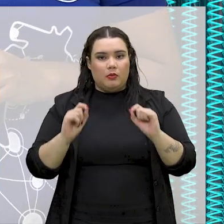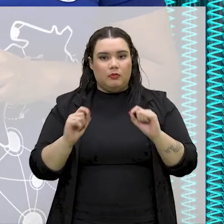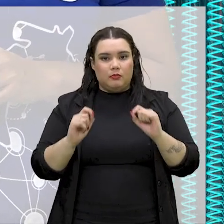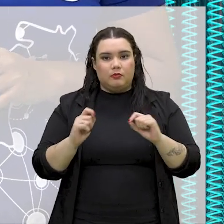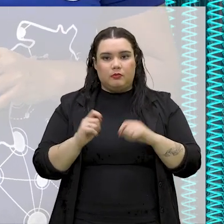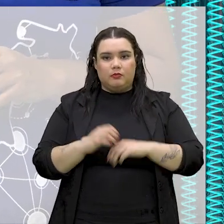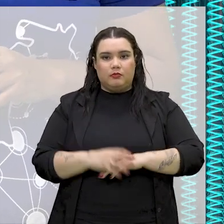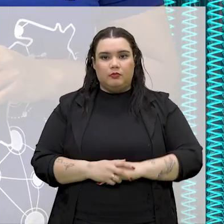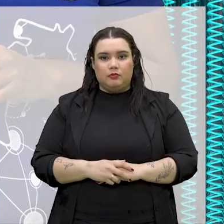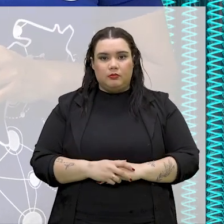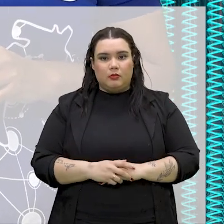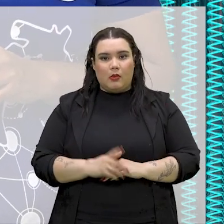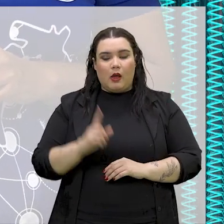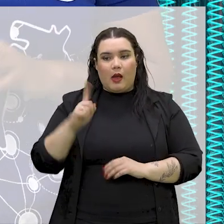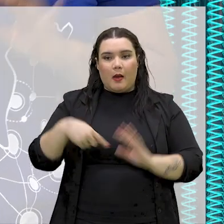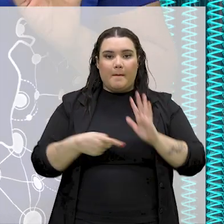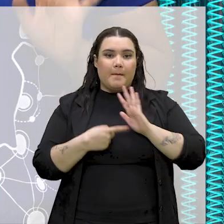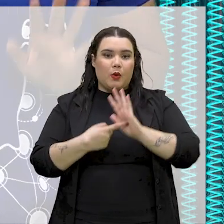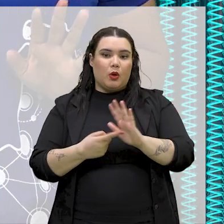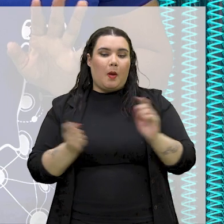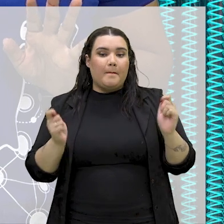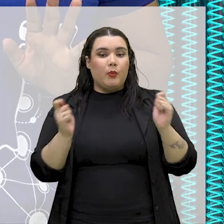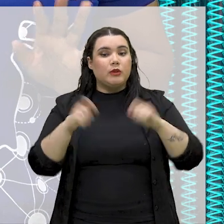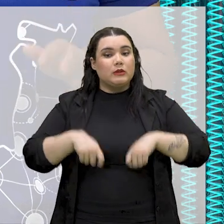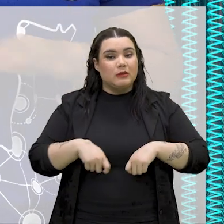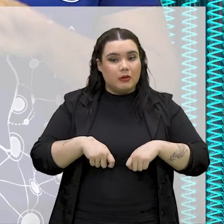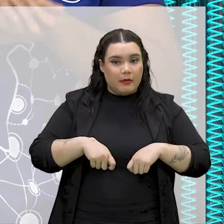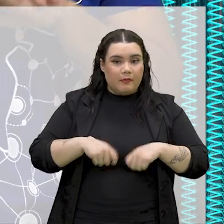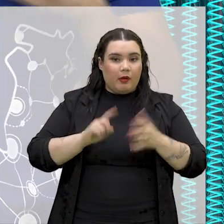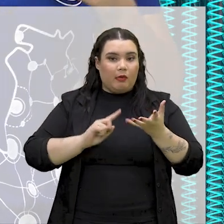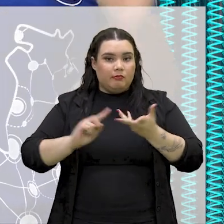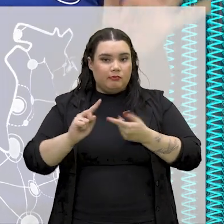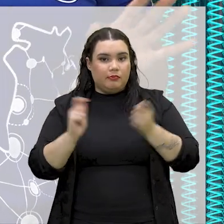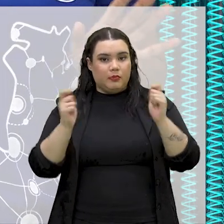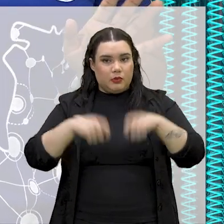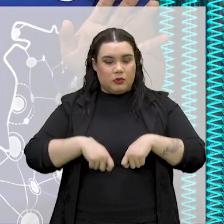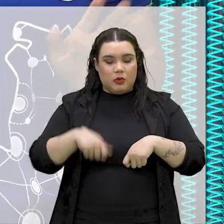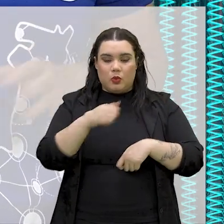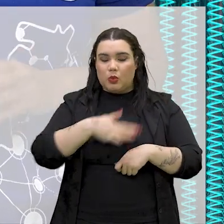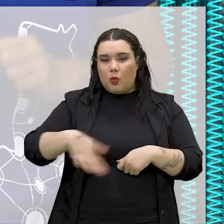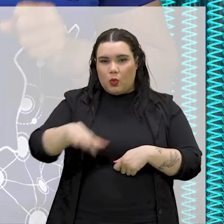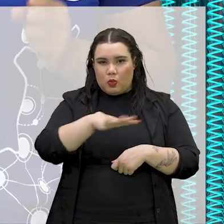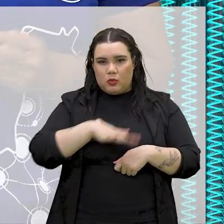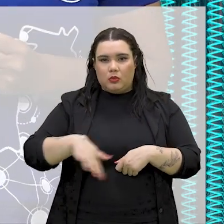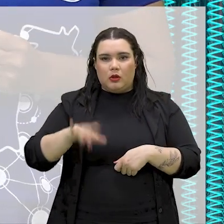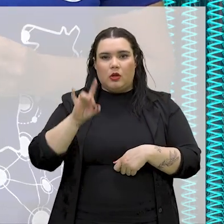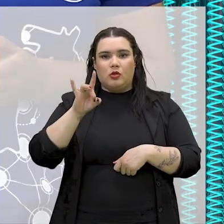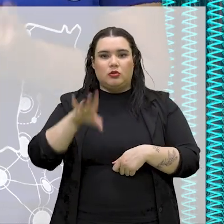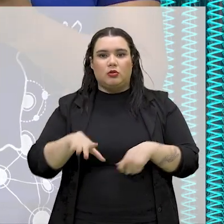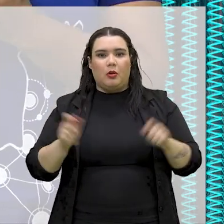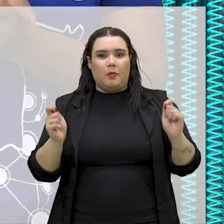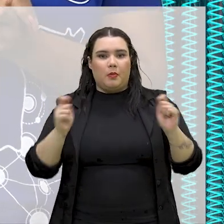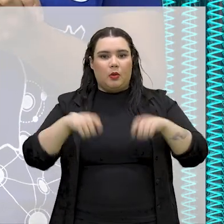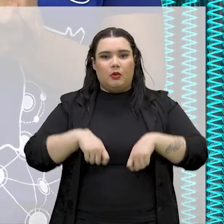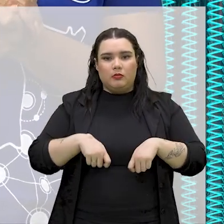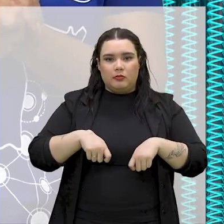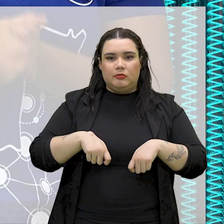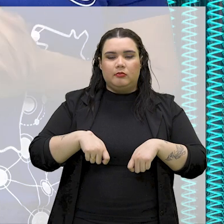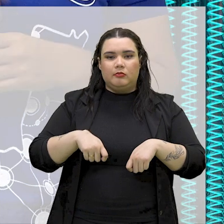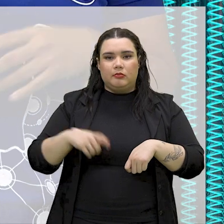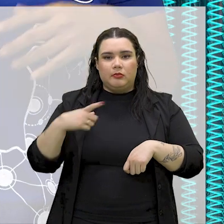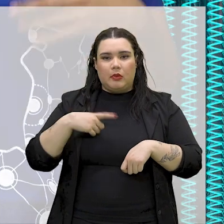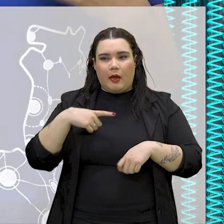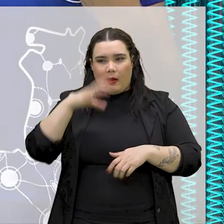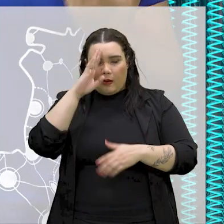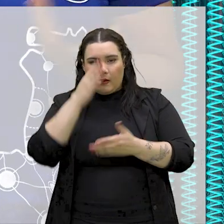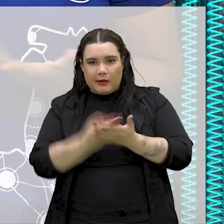expressar possibilidade. Mas essa possibilidade é algo em geral, tá bom? Não é aquela possibilidade que eu tenho bastante certeza